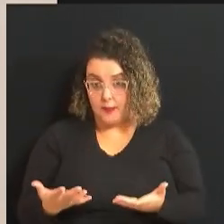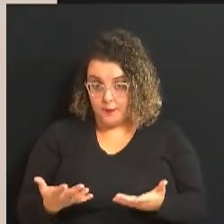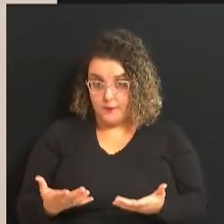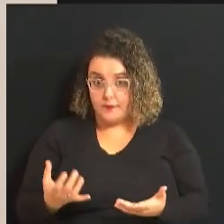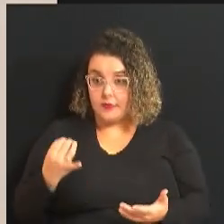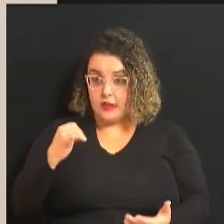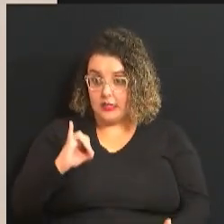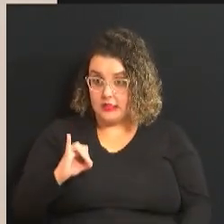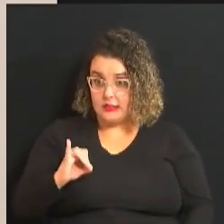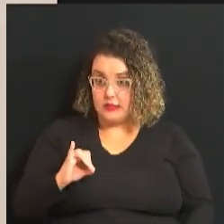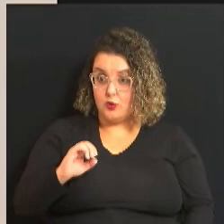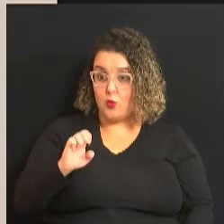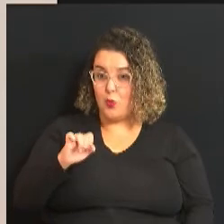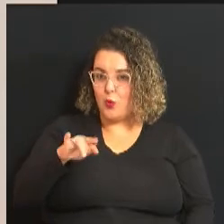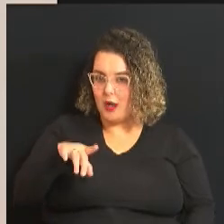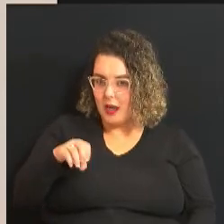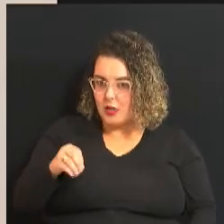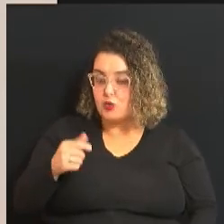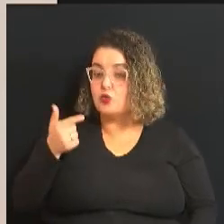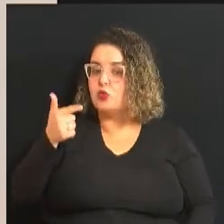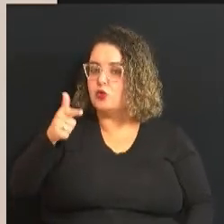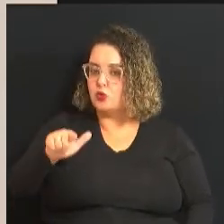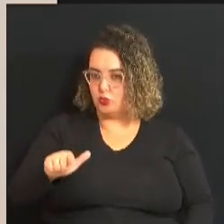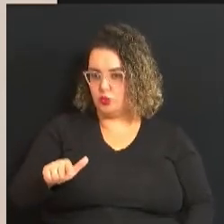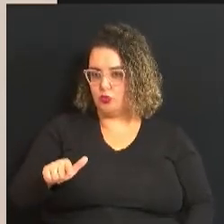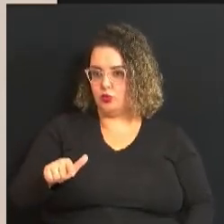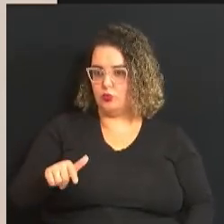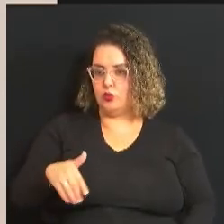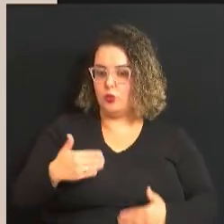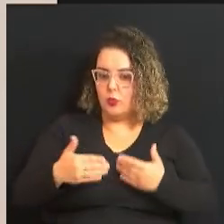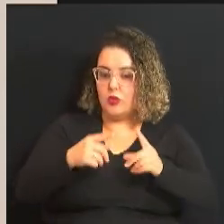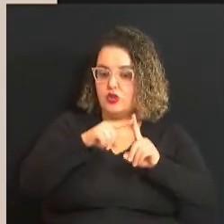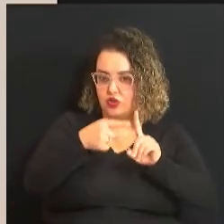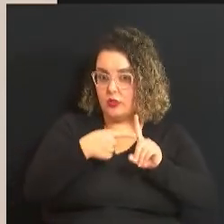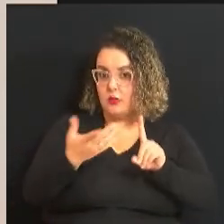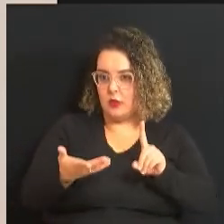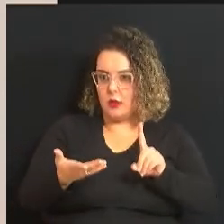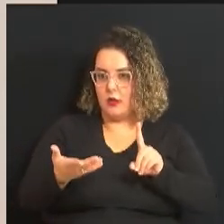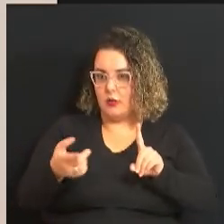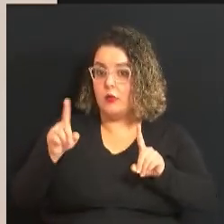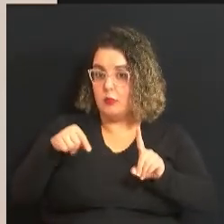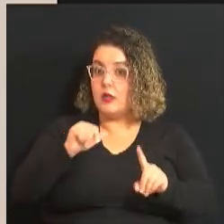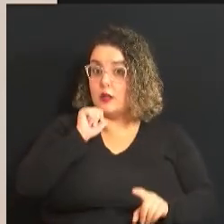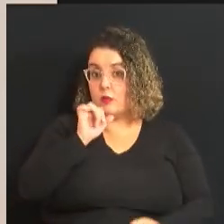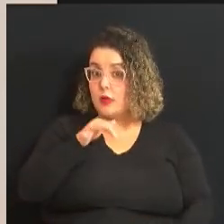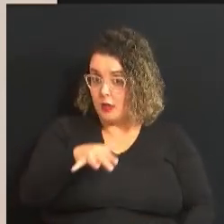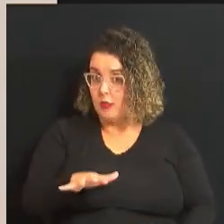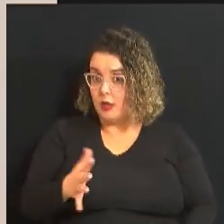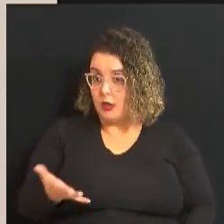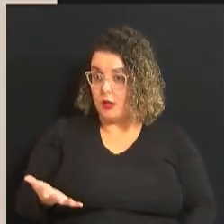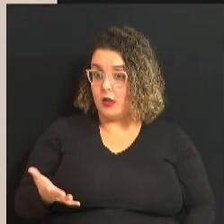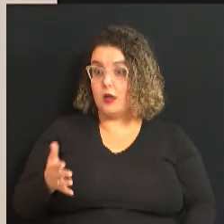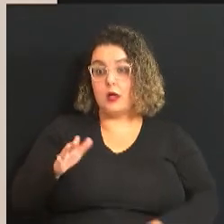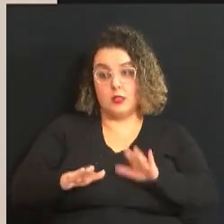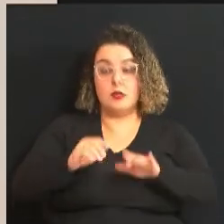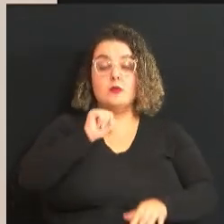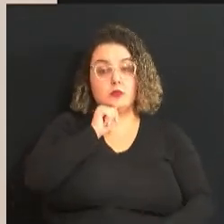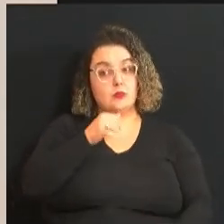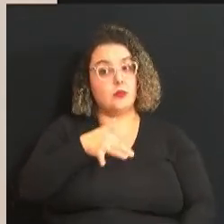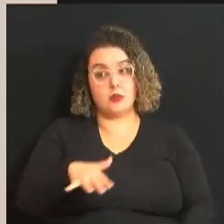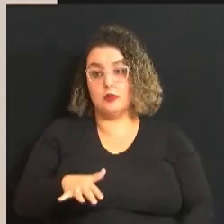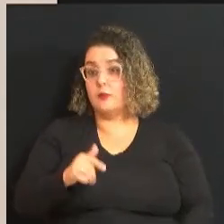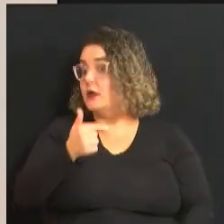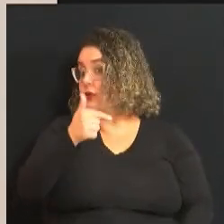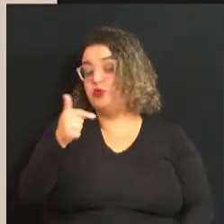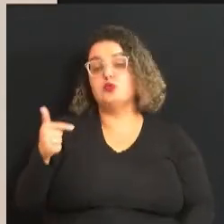se o eixo dela ainda funciona do ponto de vista reprodutivo, mesmo que ela esteja menstruando. tá? Às vezes a mulher está menstruando, mas ela já não está